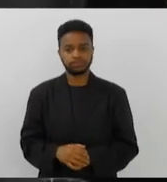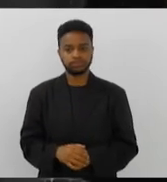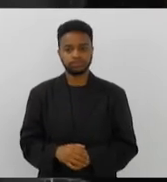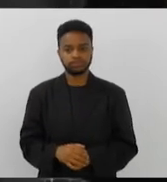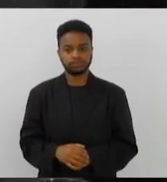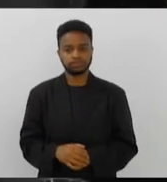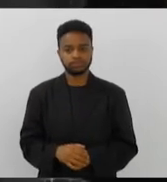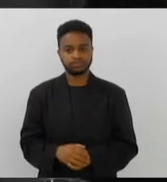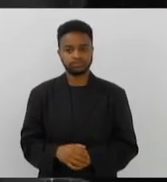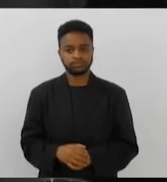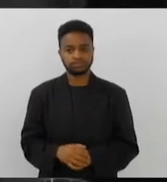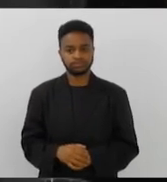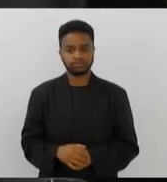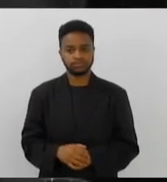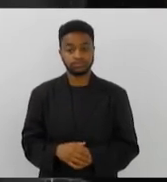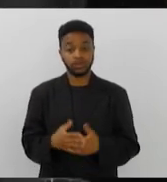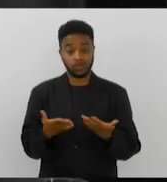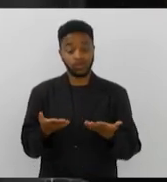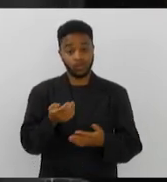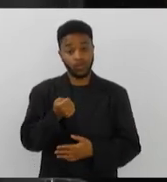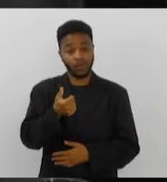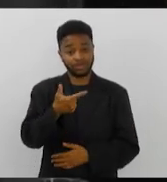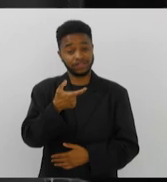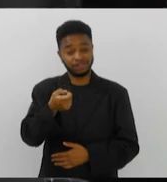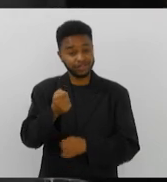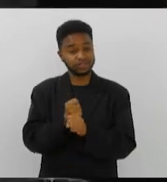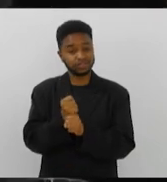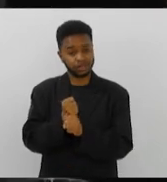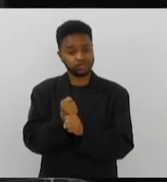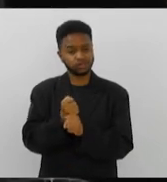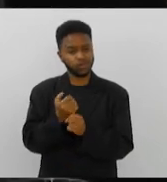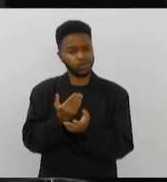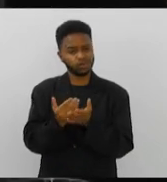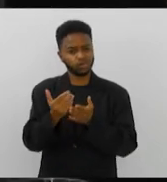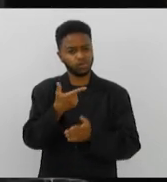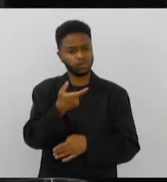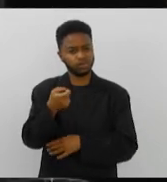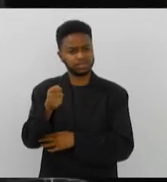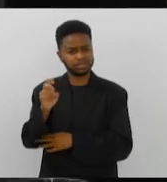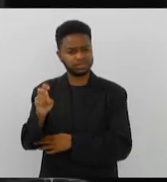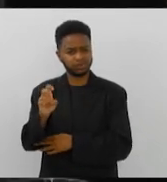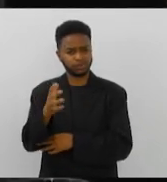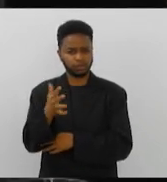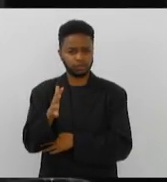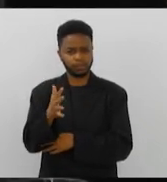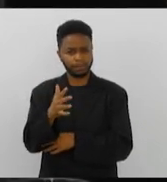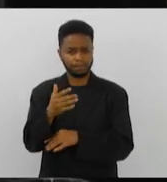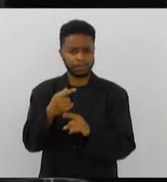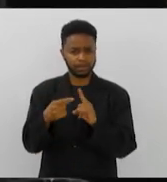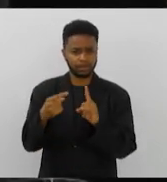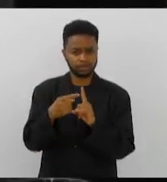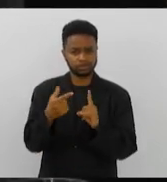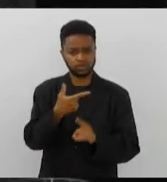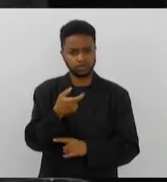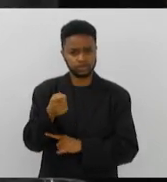eh Há quase 20 anos meados de 2005 meados de 2005